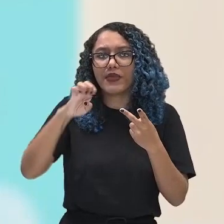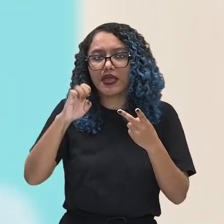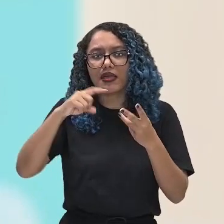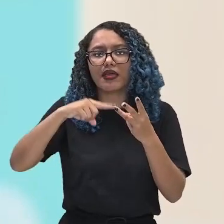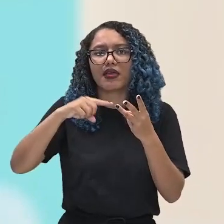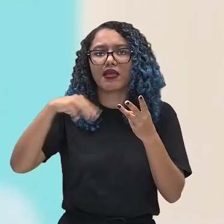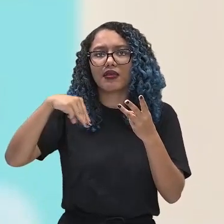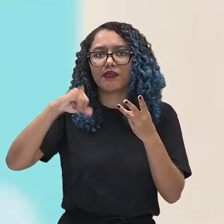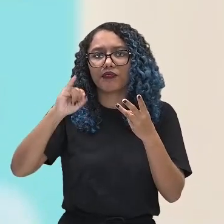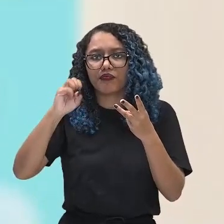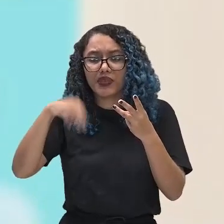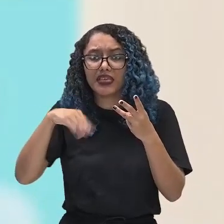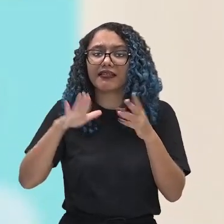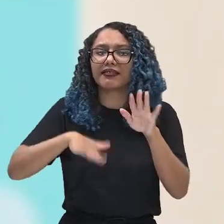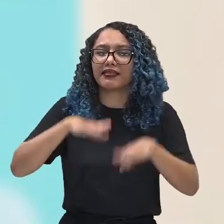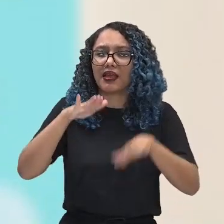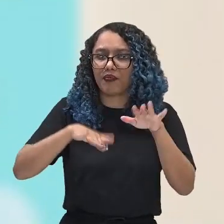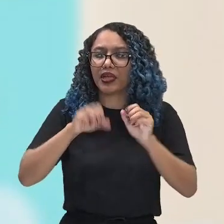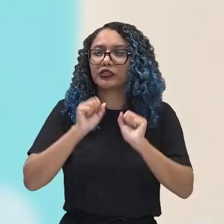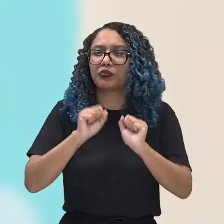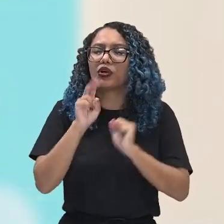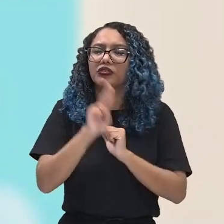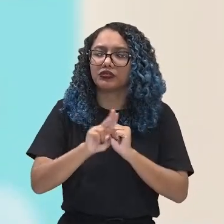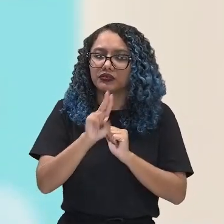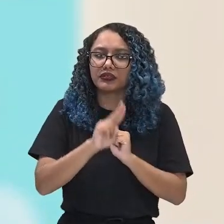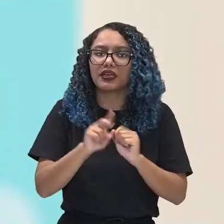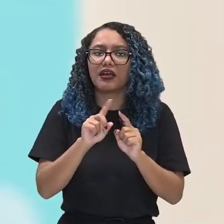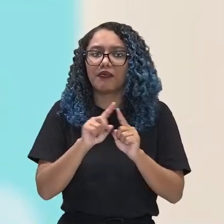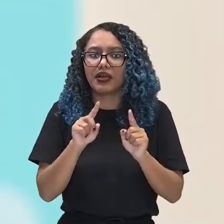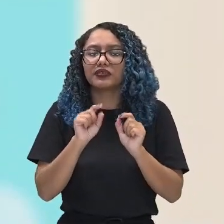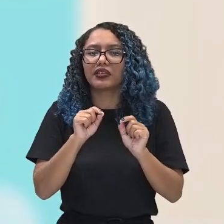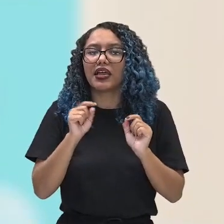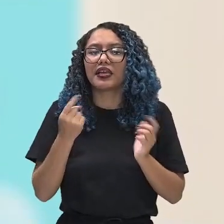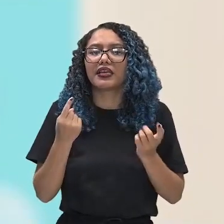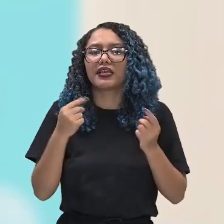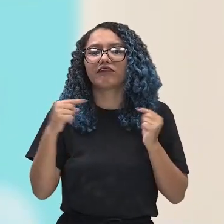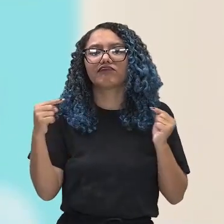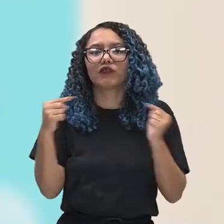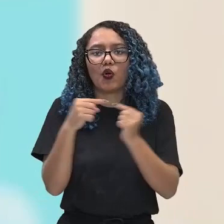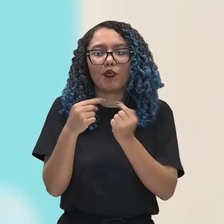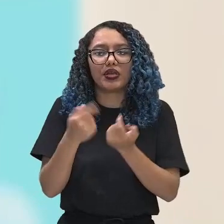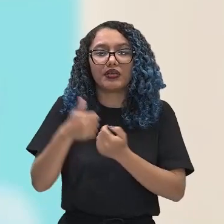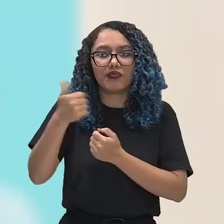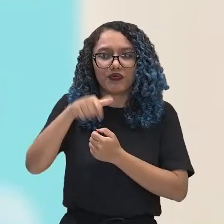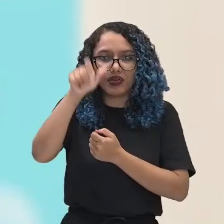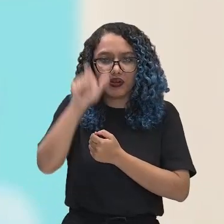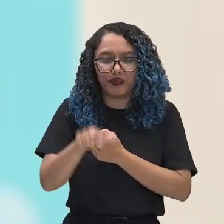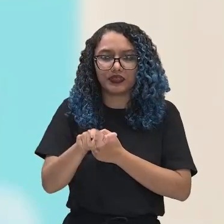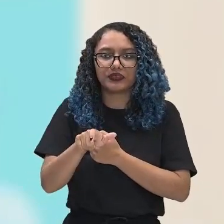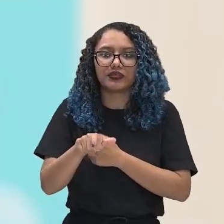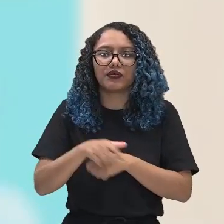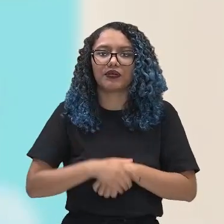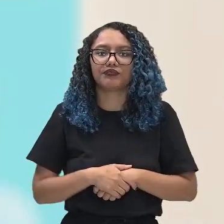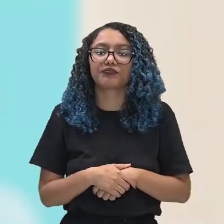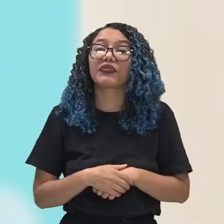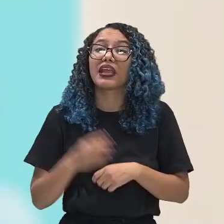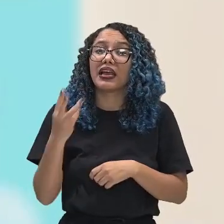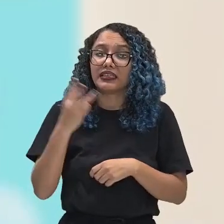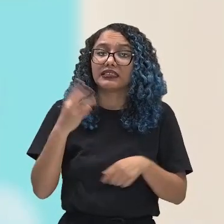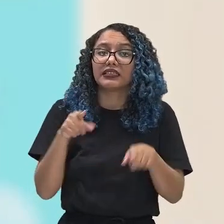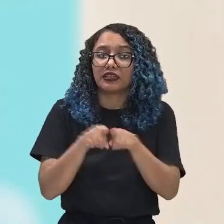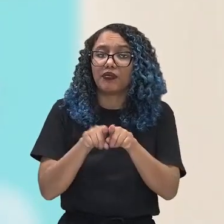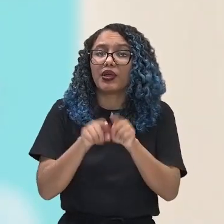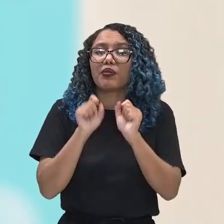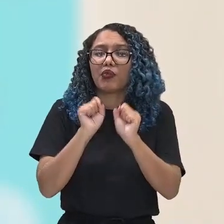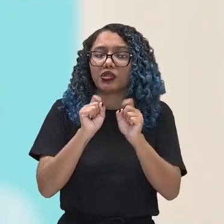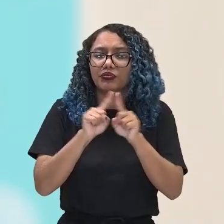eu posso fazer uso desses elementos, desde que eles indiquem a primeira pessoa. Claro que a gente também vai poder usar a terceira pessoa, eu vou explicar daqui a